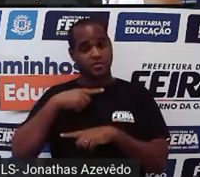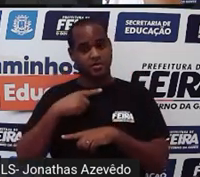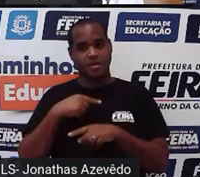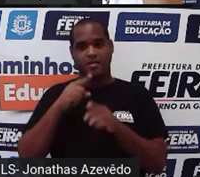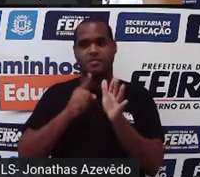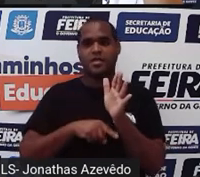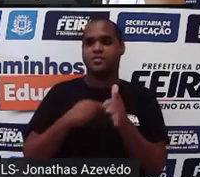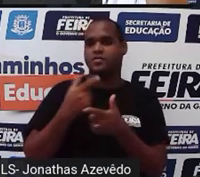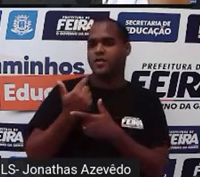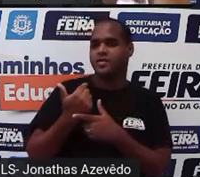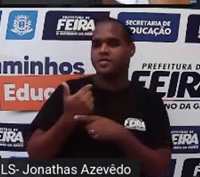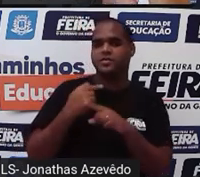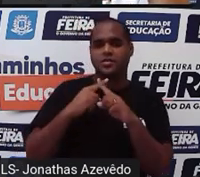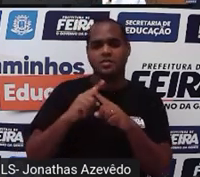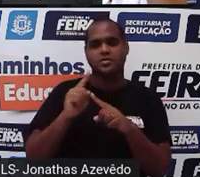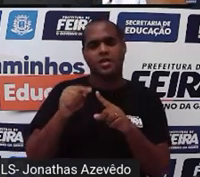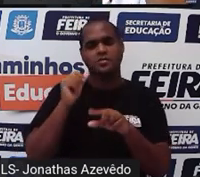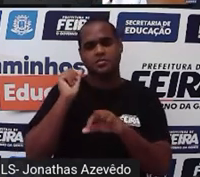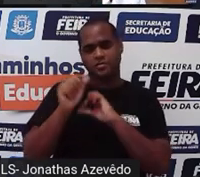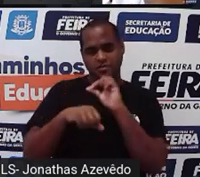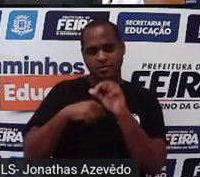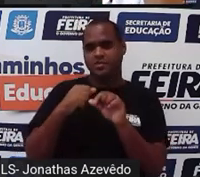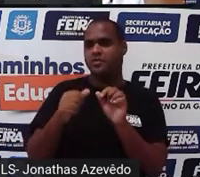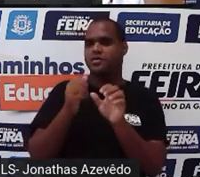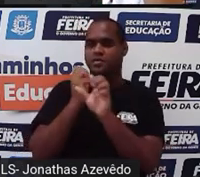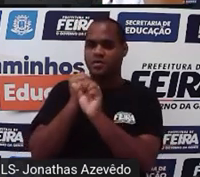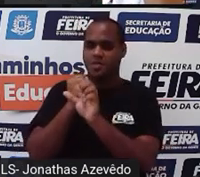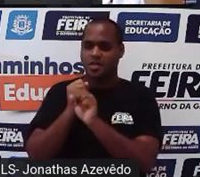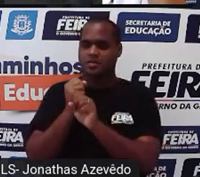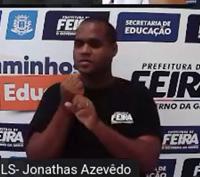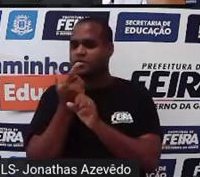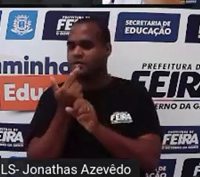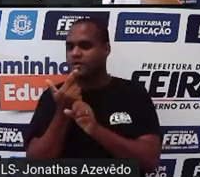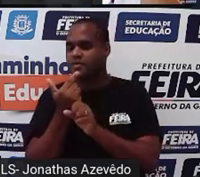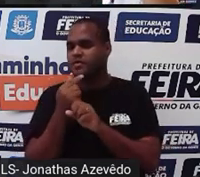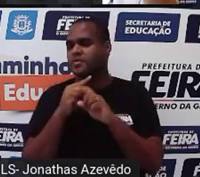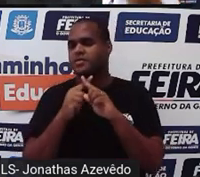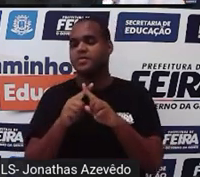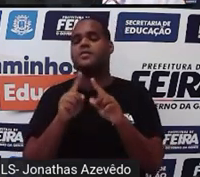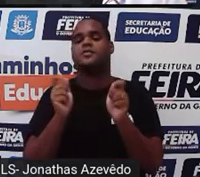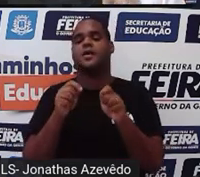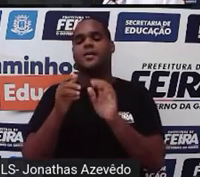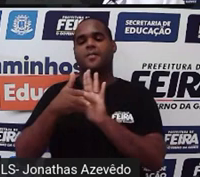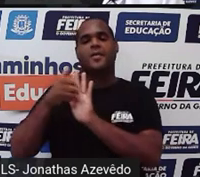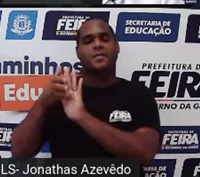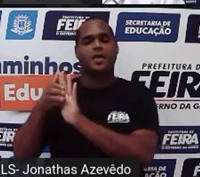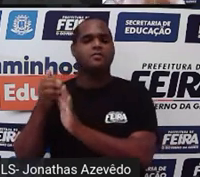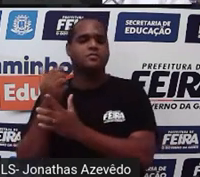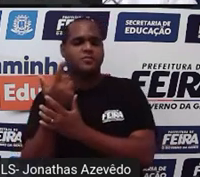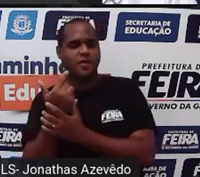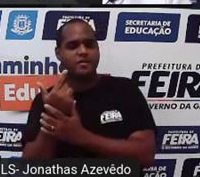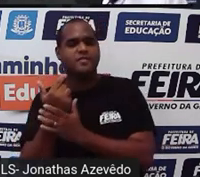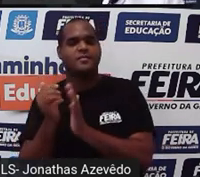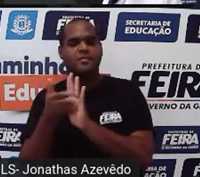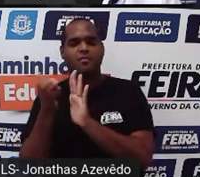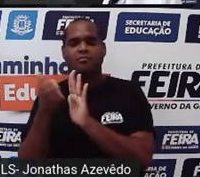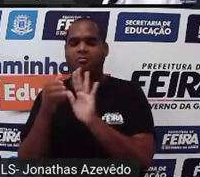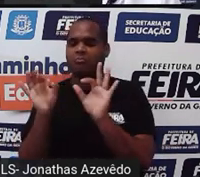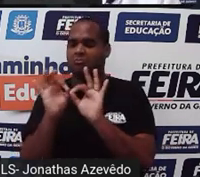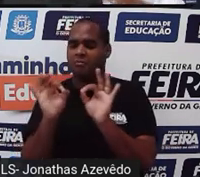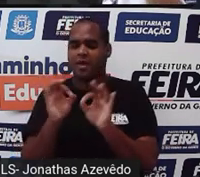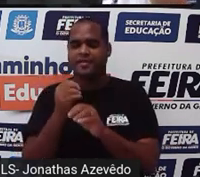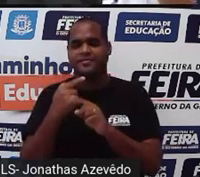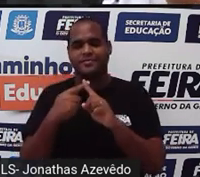menos 12 x em cima somado com 12 x em baixo ou seja de 12 x eu tiro 12x não me sobra